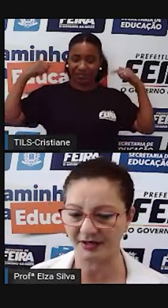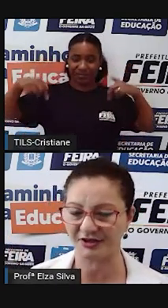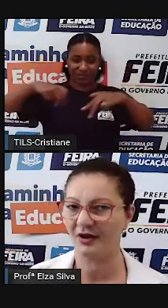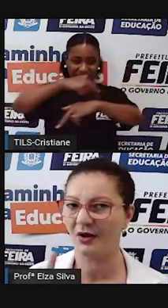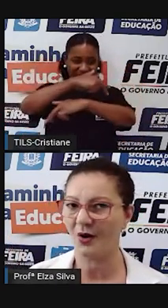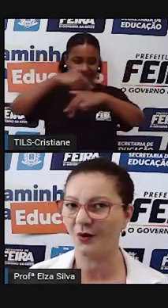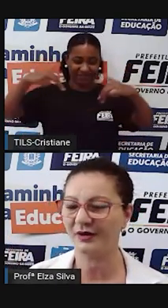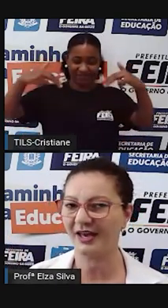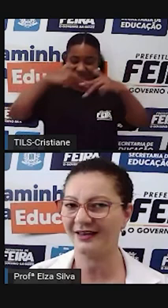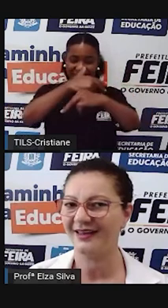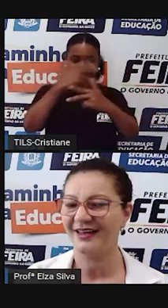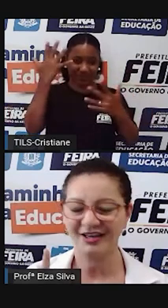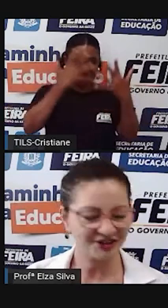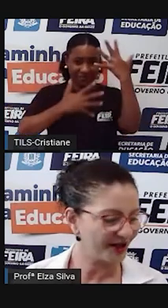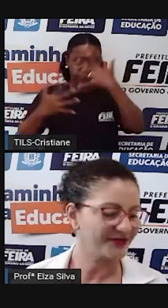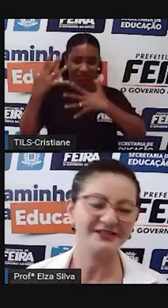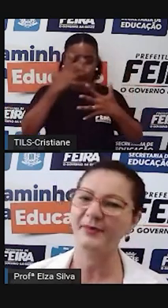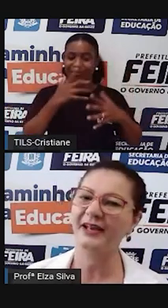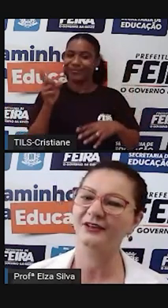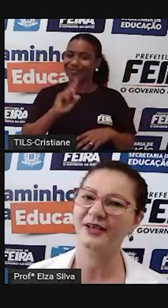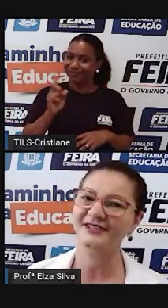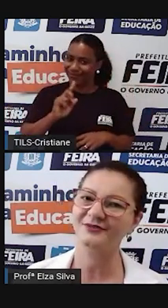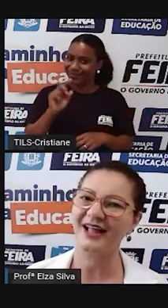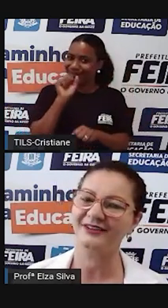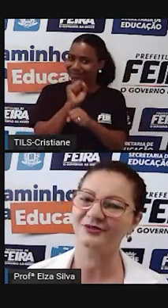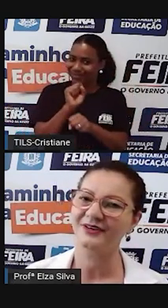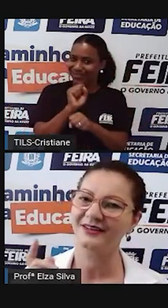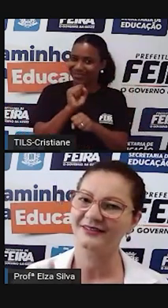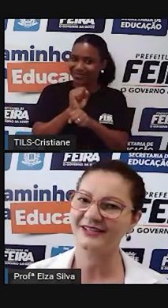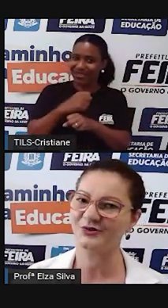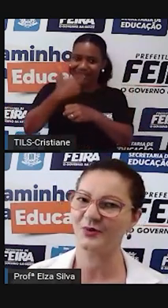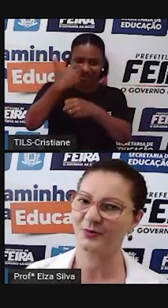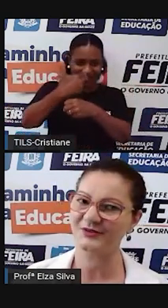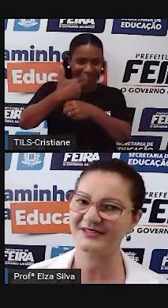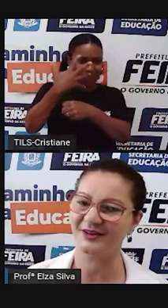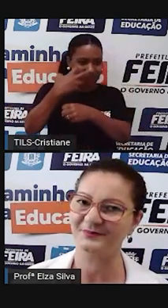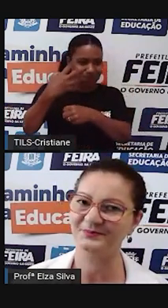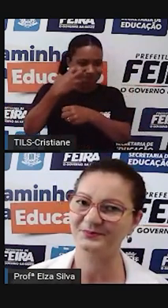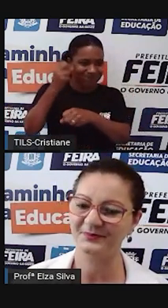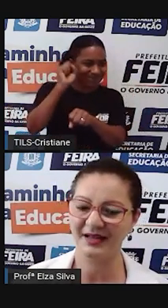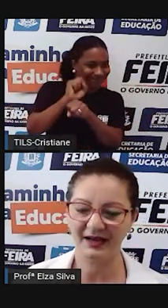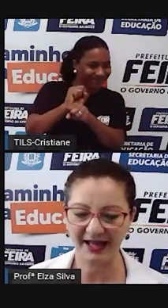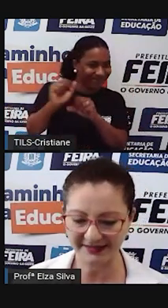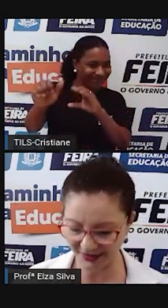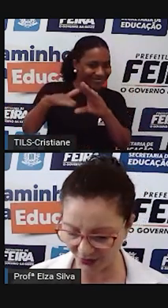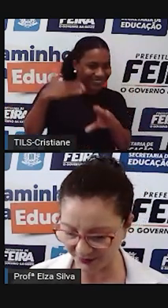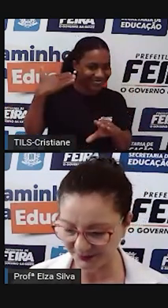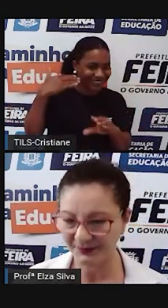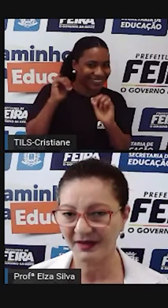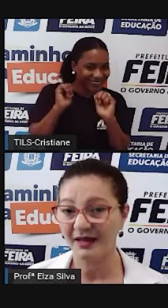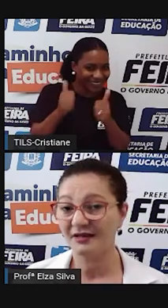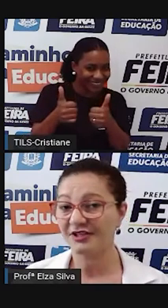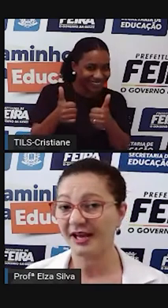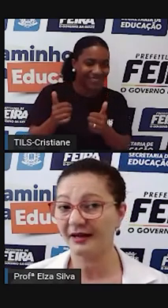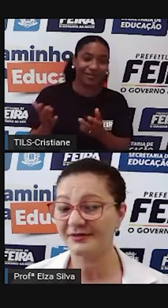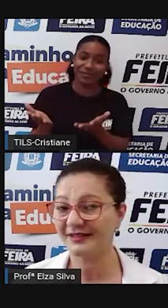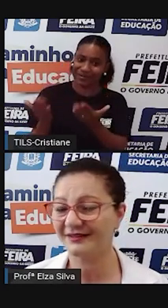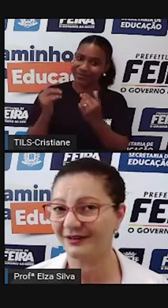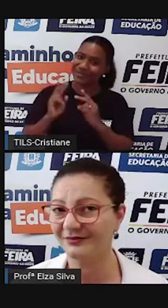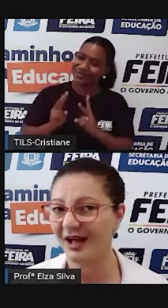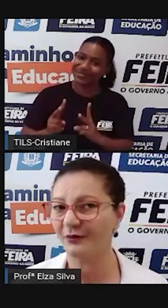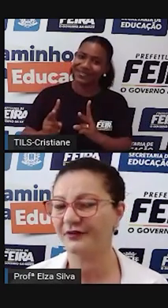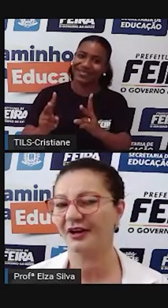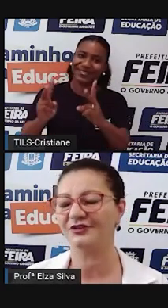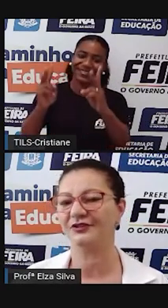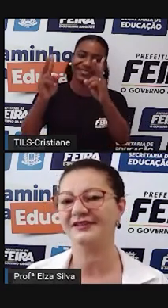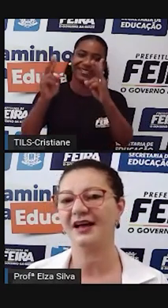da filmagem, ok? Estamos esperando o resultado da sua produção. Let's go! Chegamos